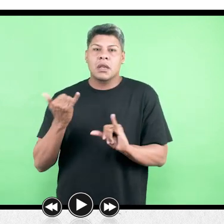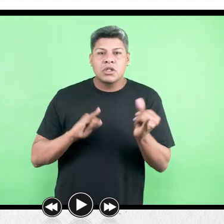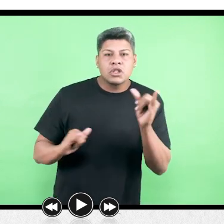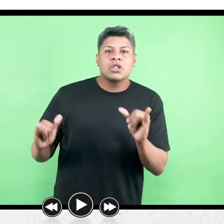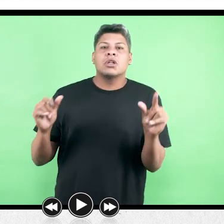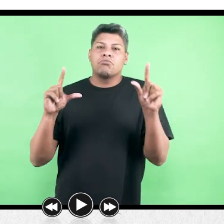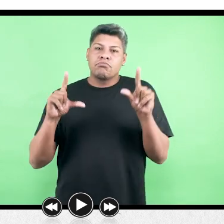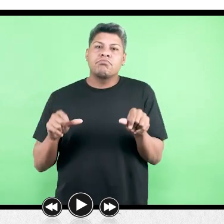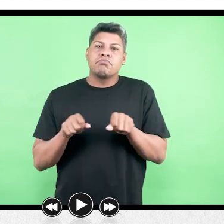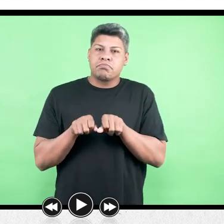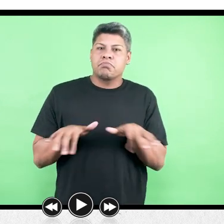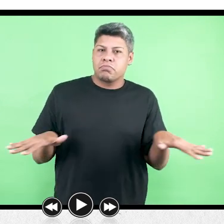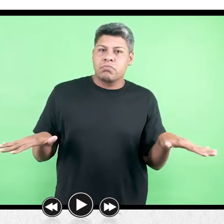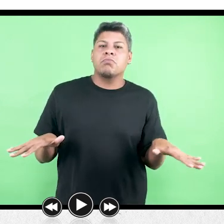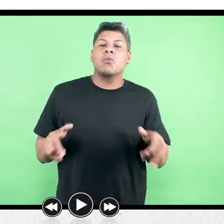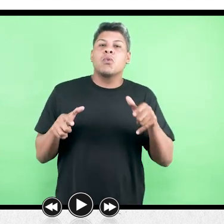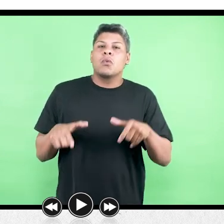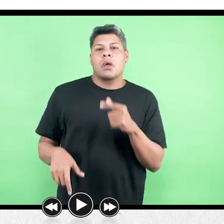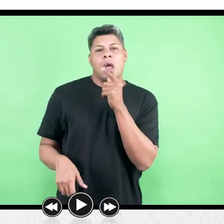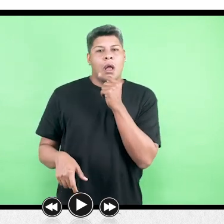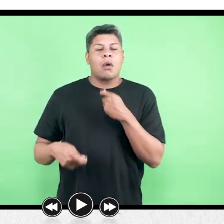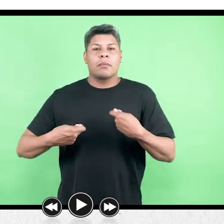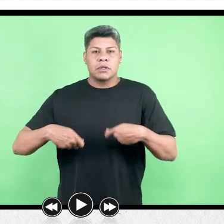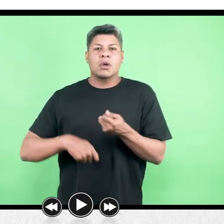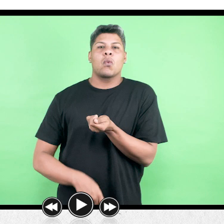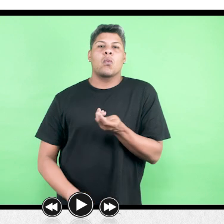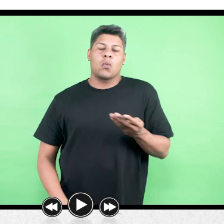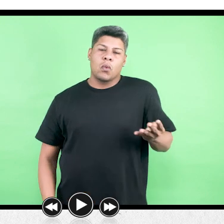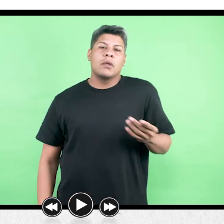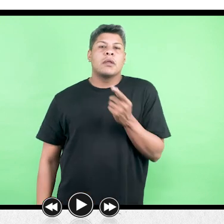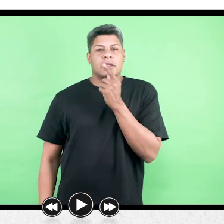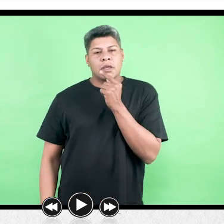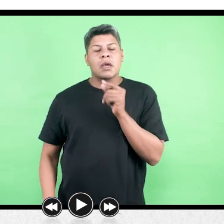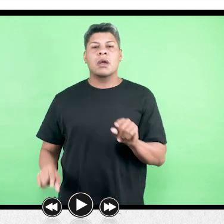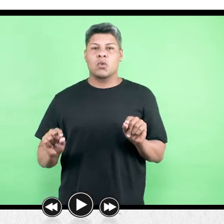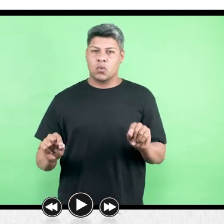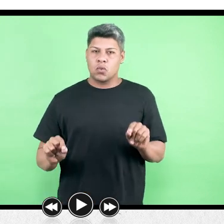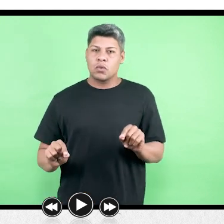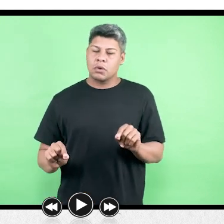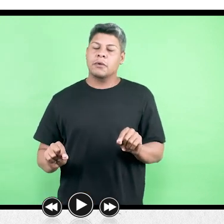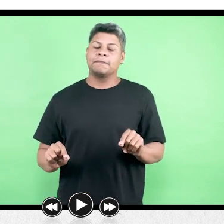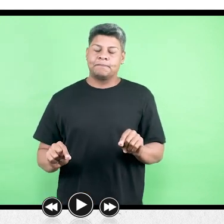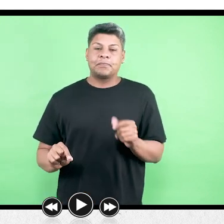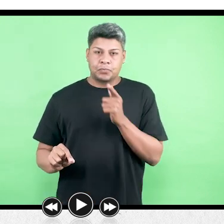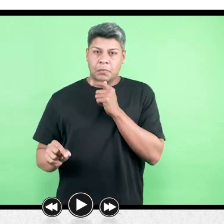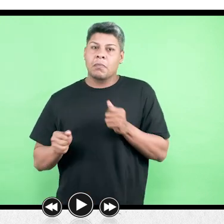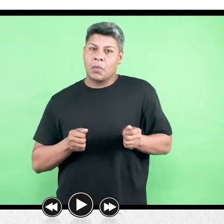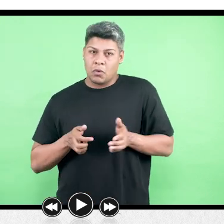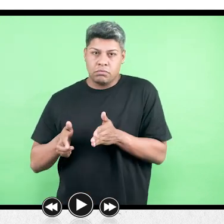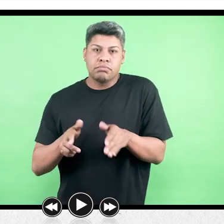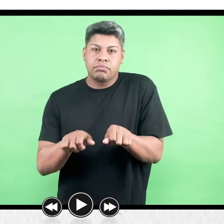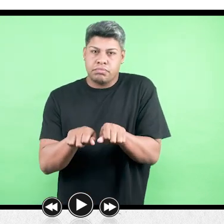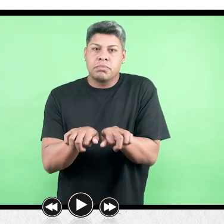diluição e lançamento em corpos de água. A gente precisa de uma determinada quantidade de água para este fluente que vai ser